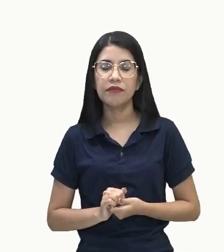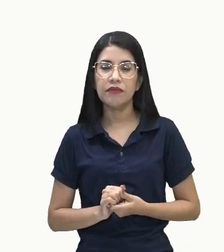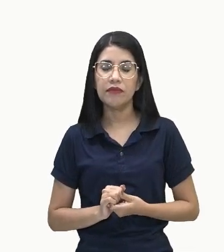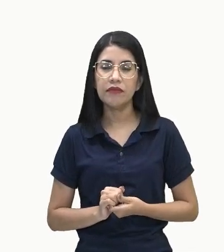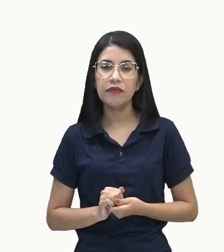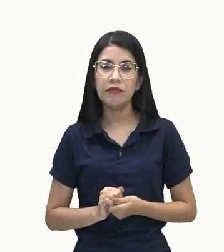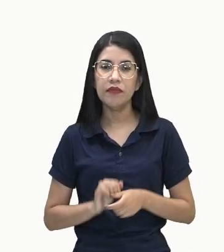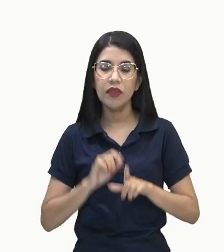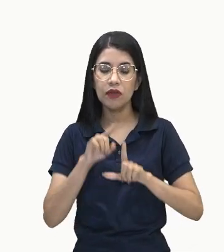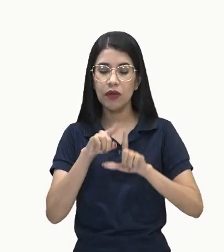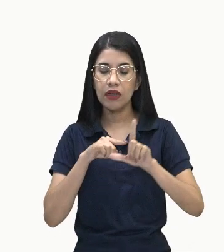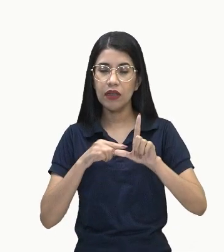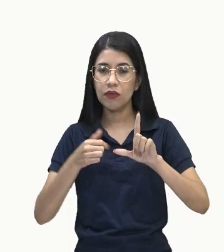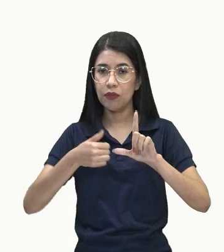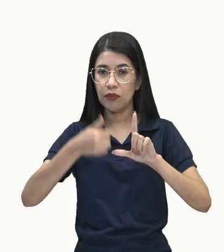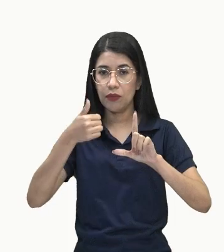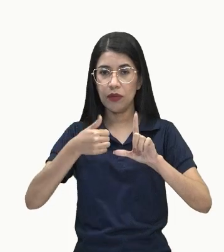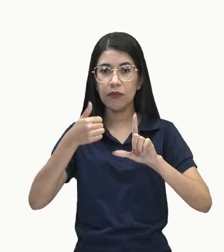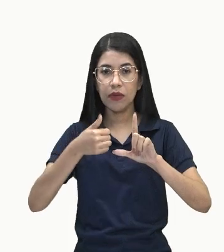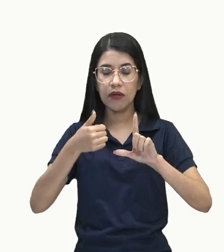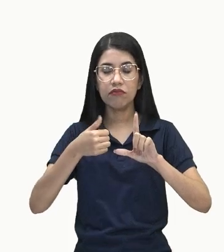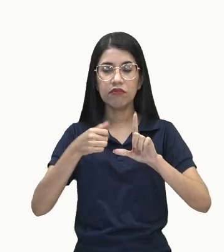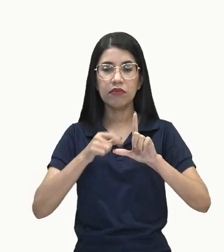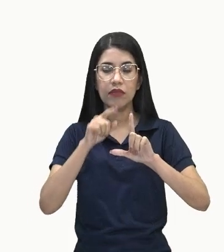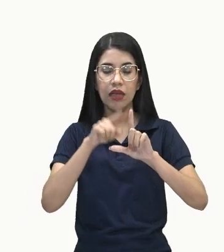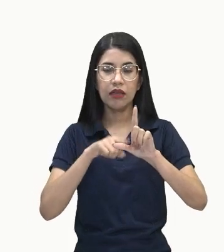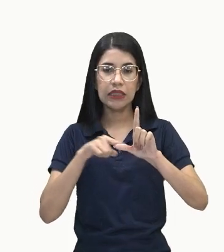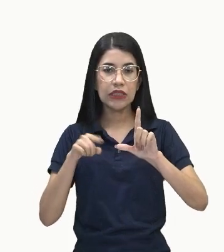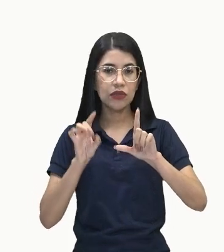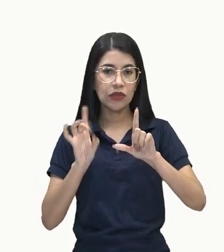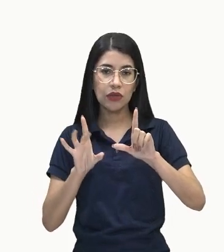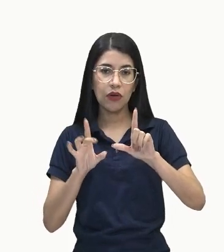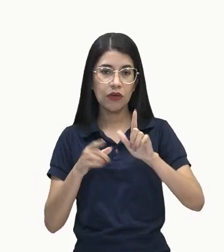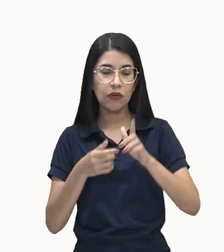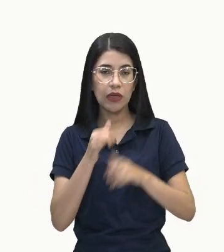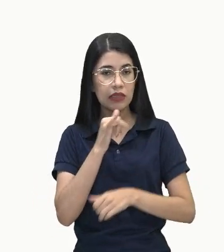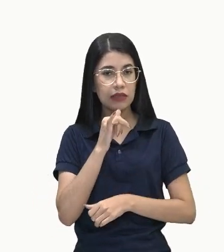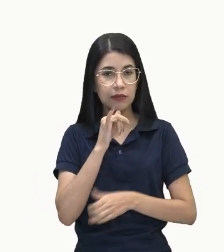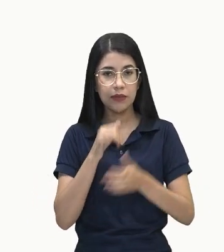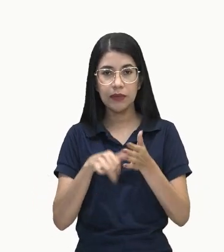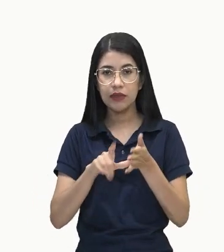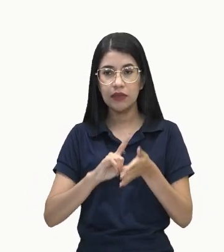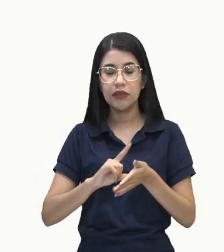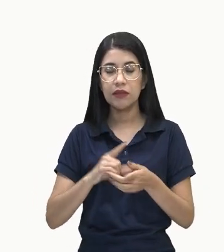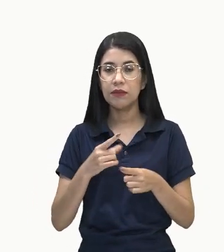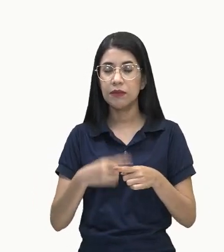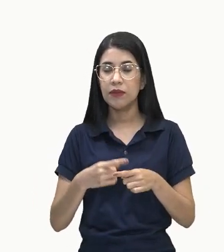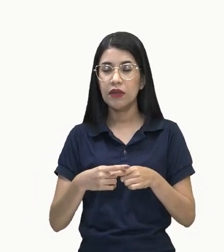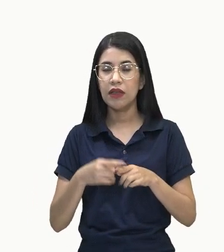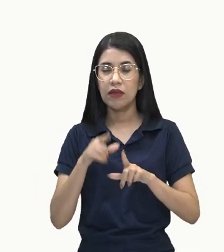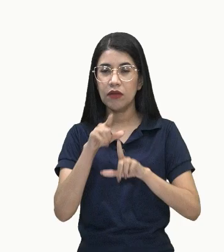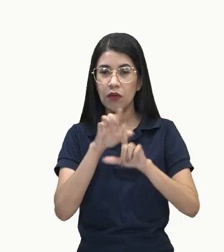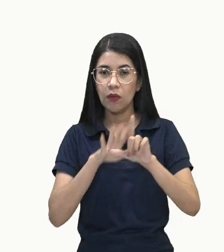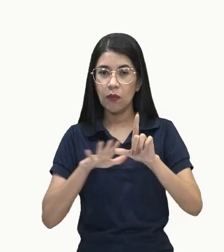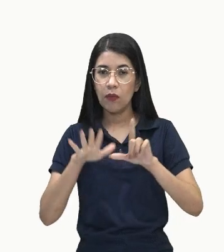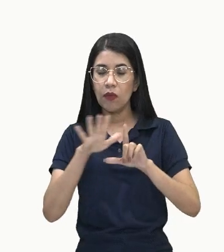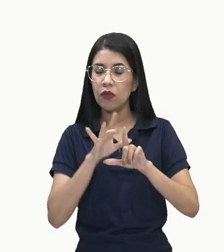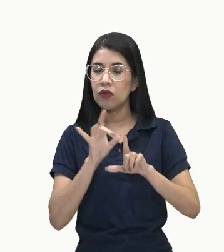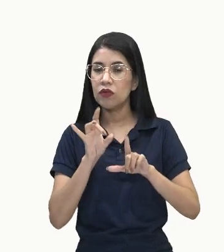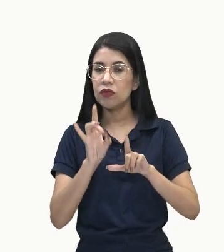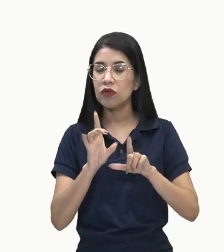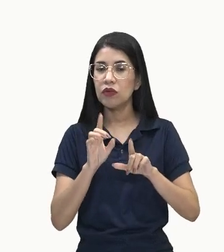te dando somente essa parte aqui, ó. Tá legal? Por quê? Porque naquele quadrante tinha